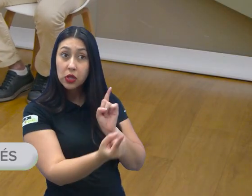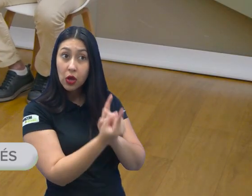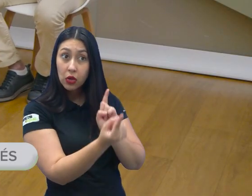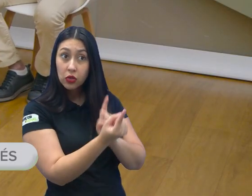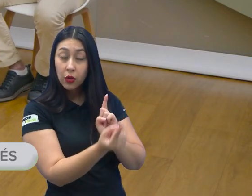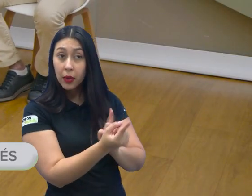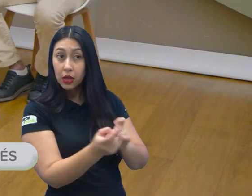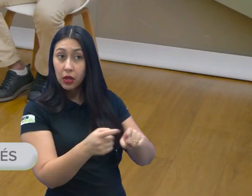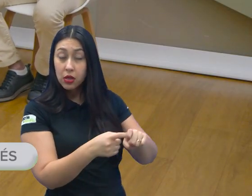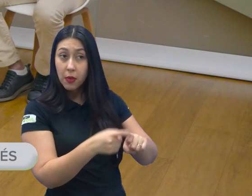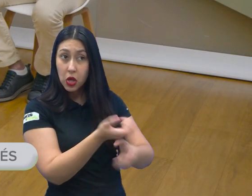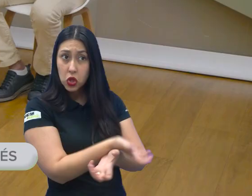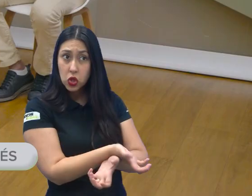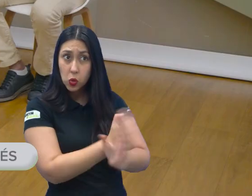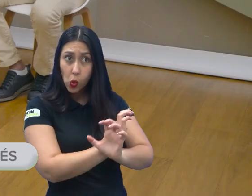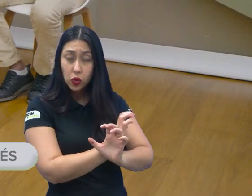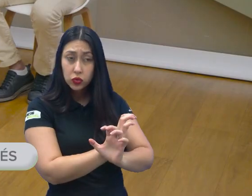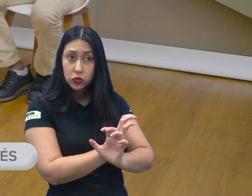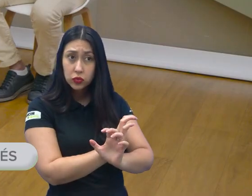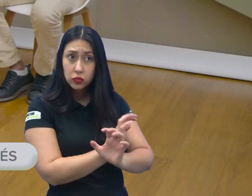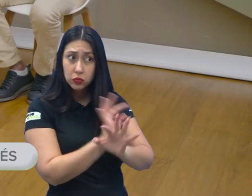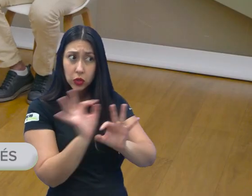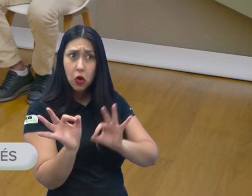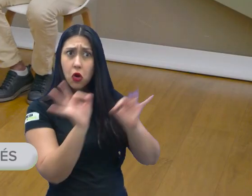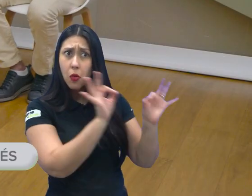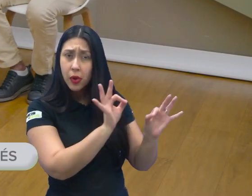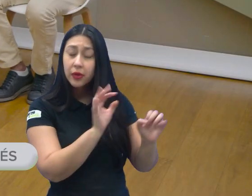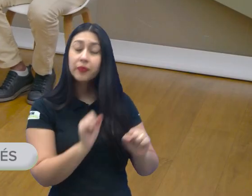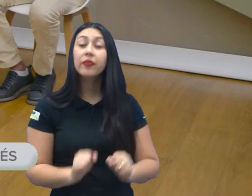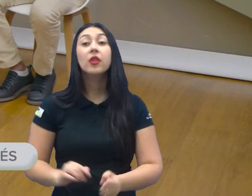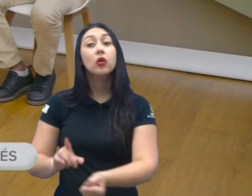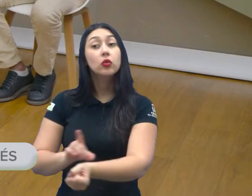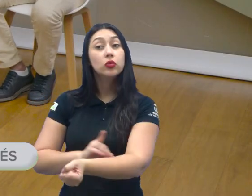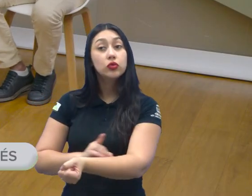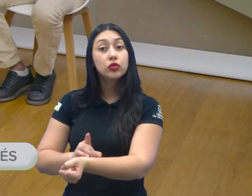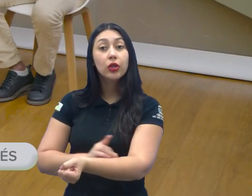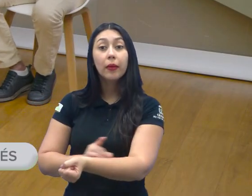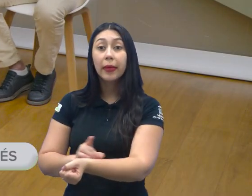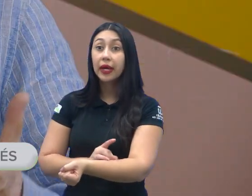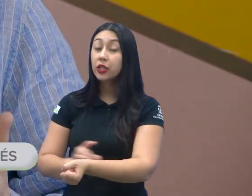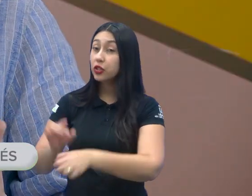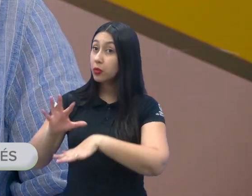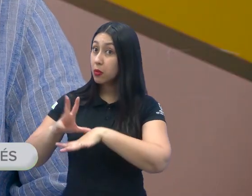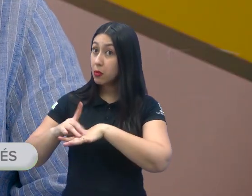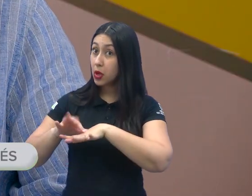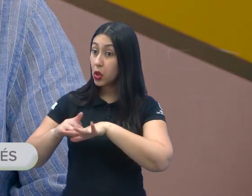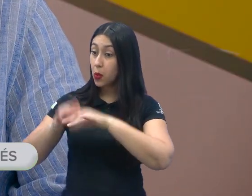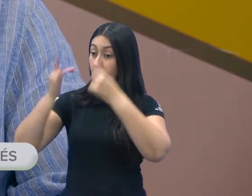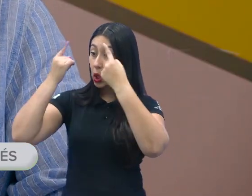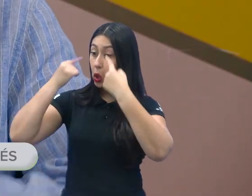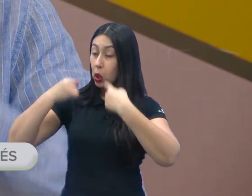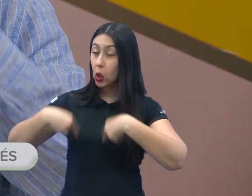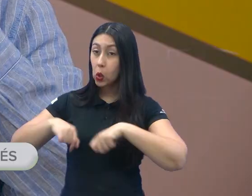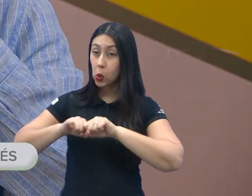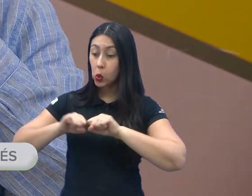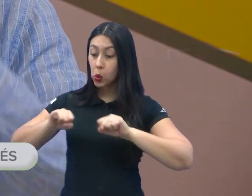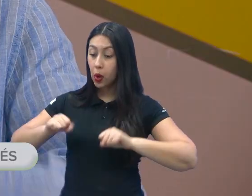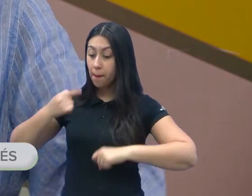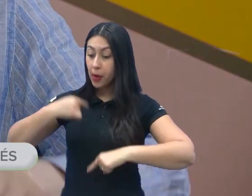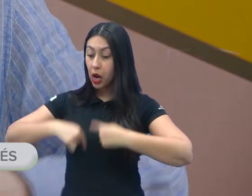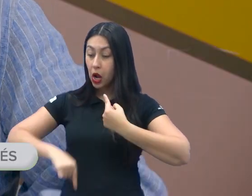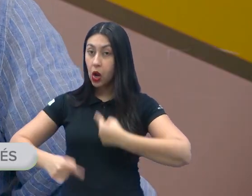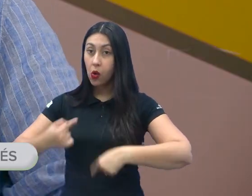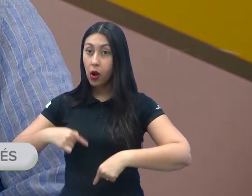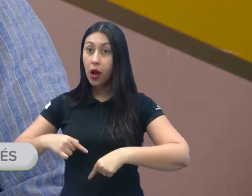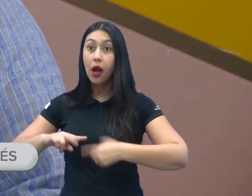como que está a condição daquele pezinho. A diabetes é uma doença sistêmica. Sim. Está entendendo? Cega,